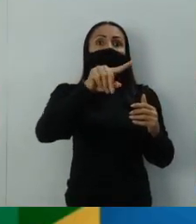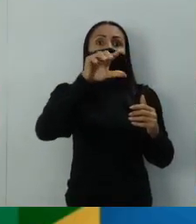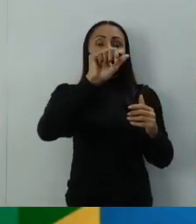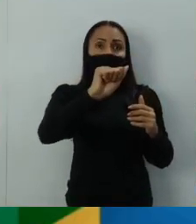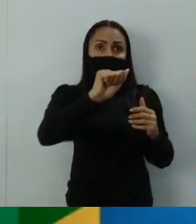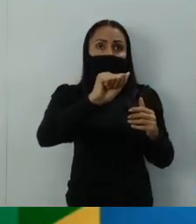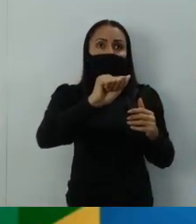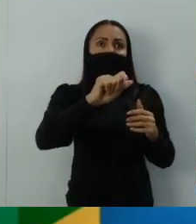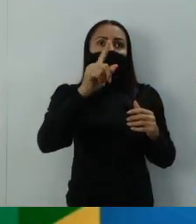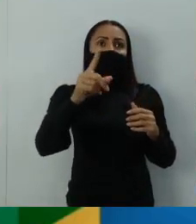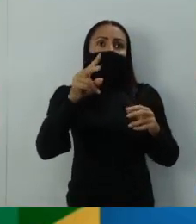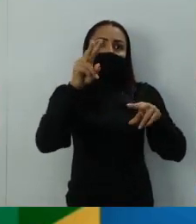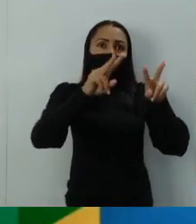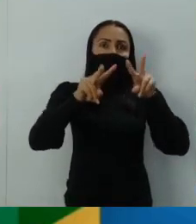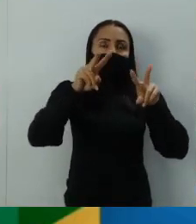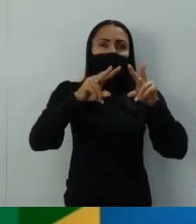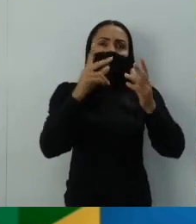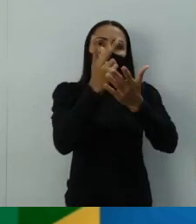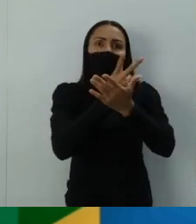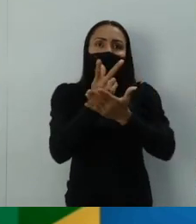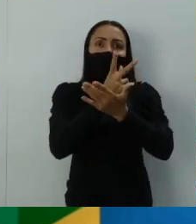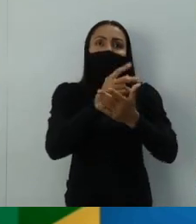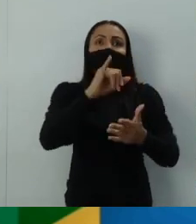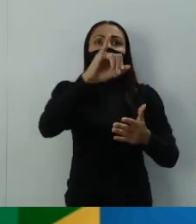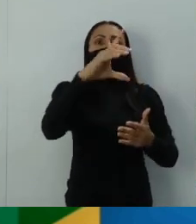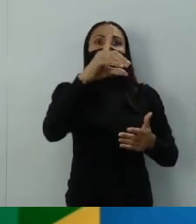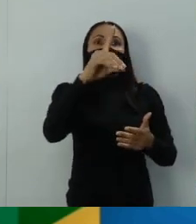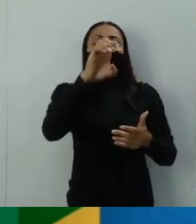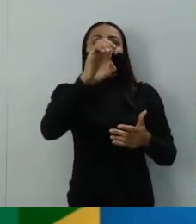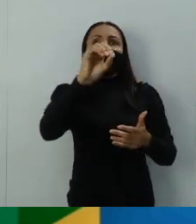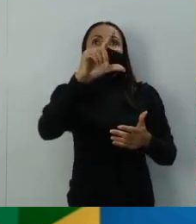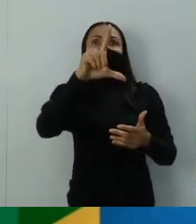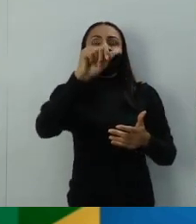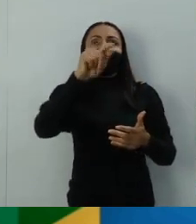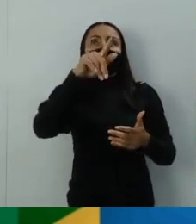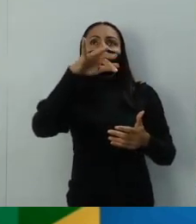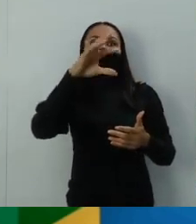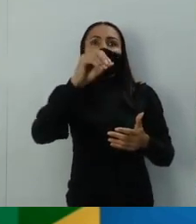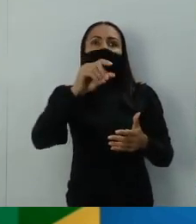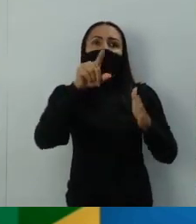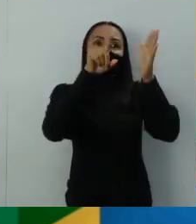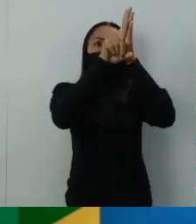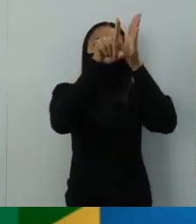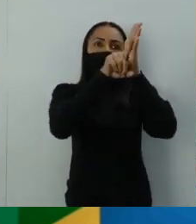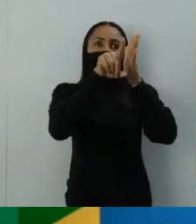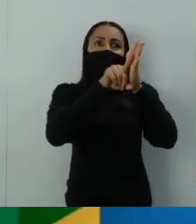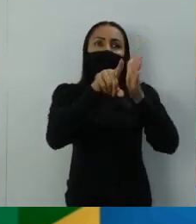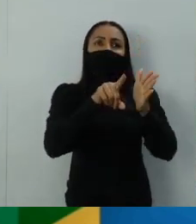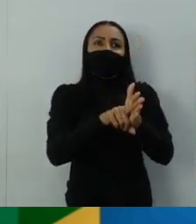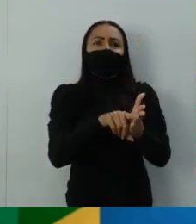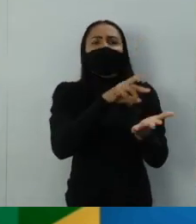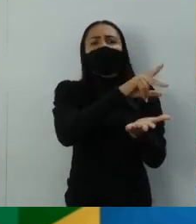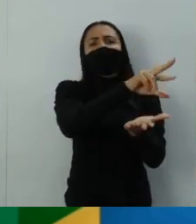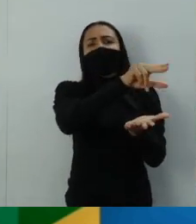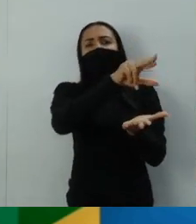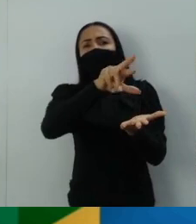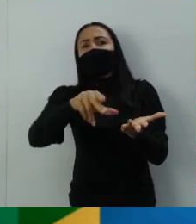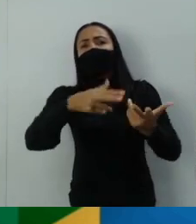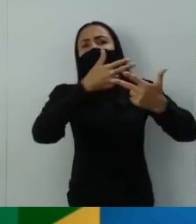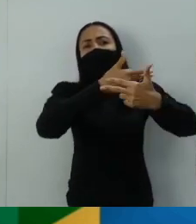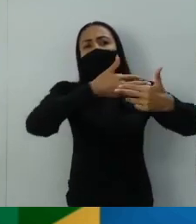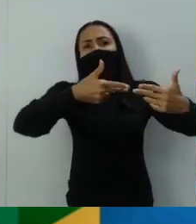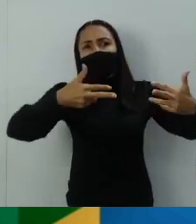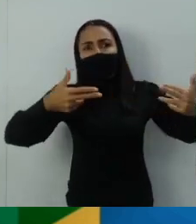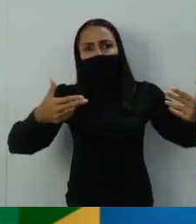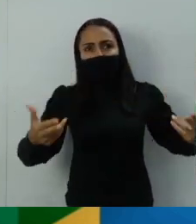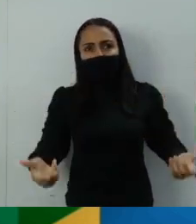procure a música Ideologia, quando ele começava a questionar certas coisas, ele começava a questionar certos heróis,